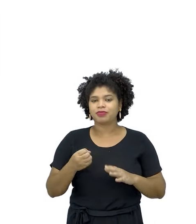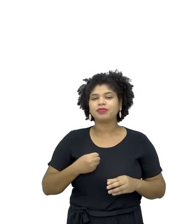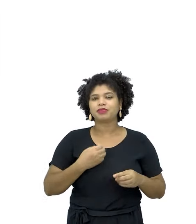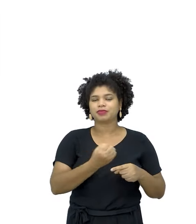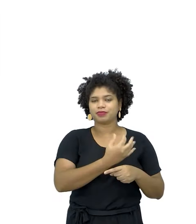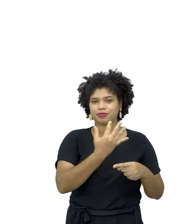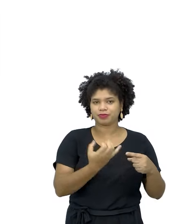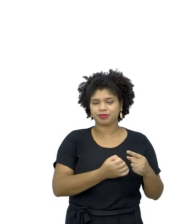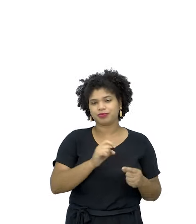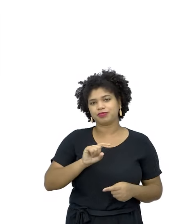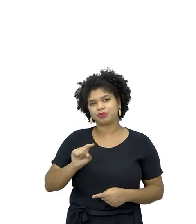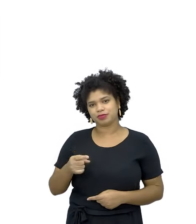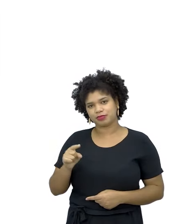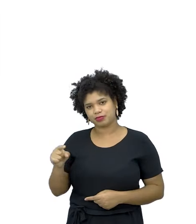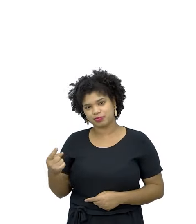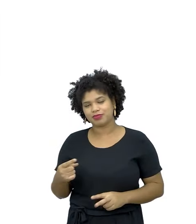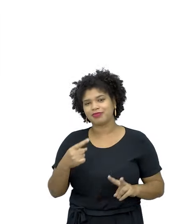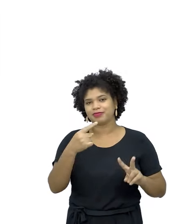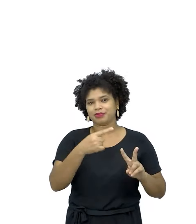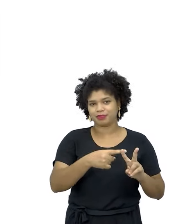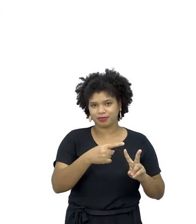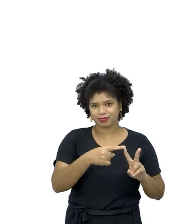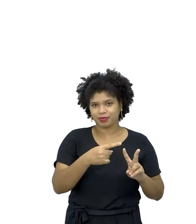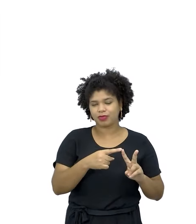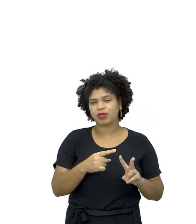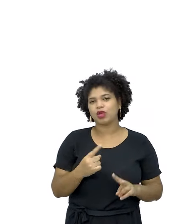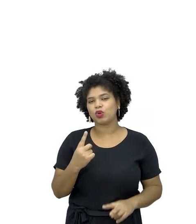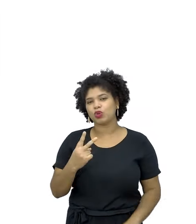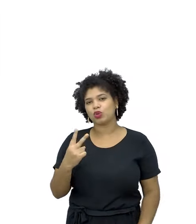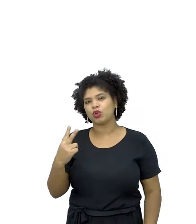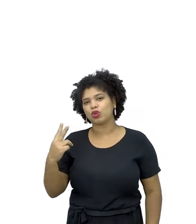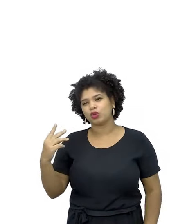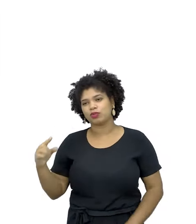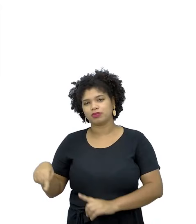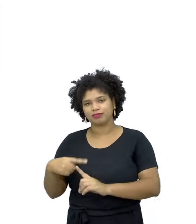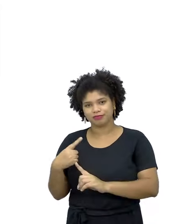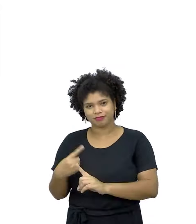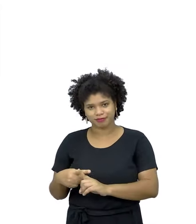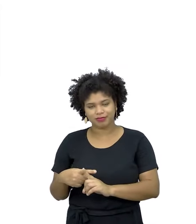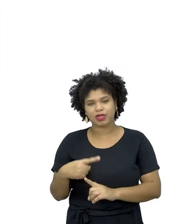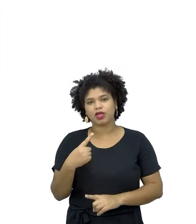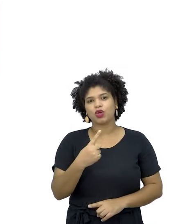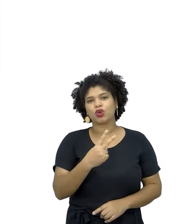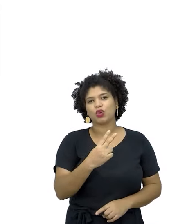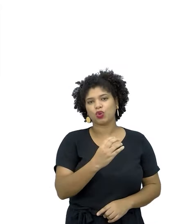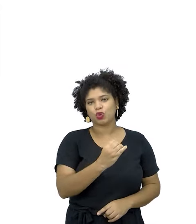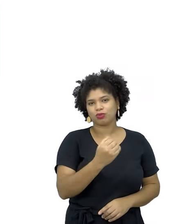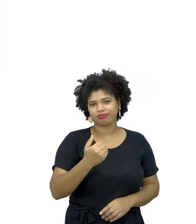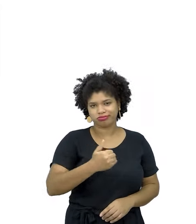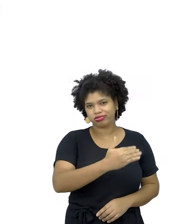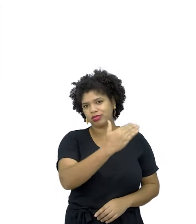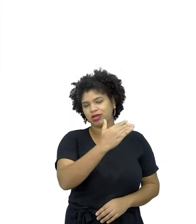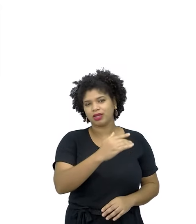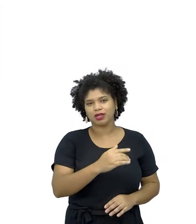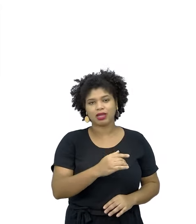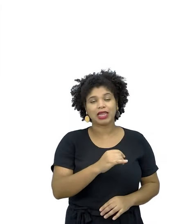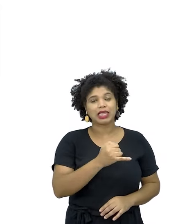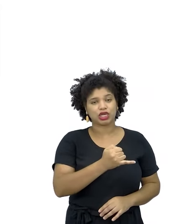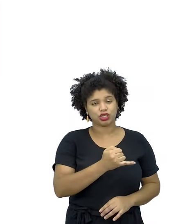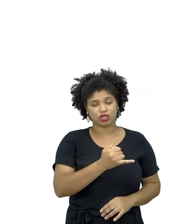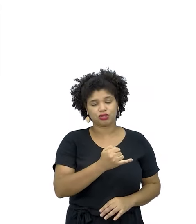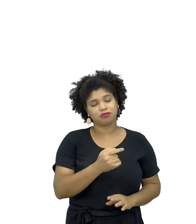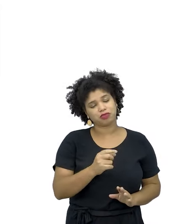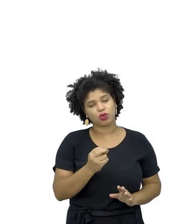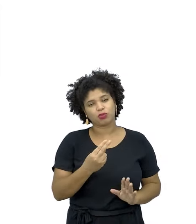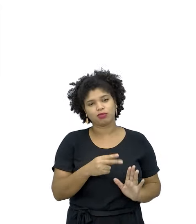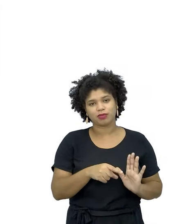reais, representação decimal finita e infinita, não periódica, estimar a localização de alguns deles na reta numérica. Tudo isso faz